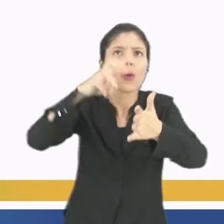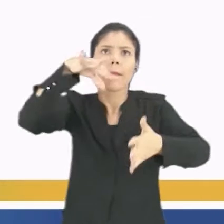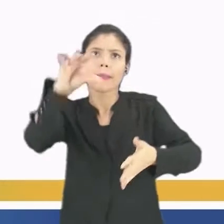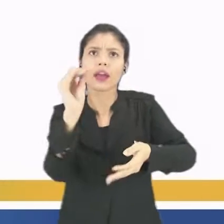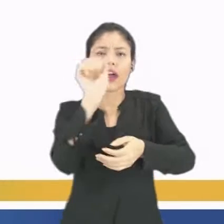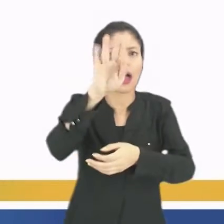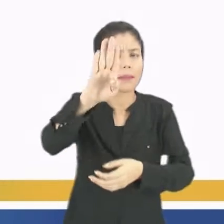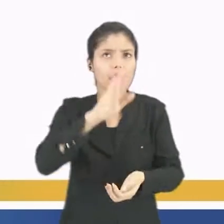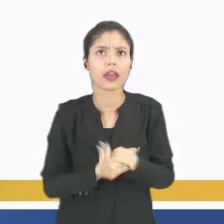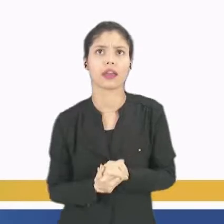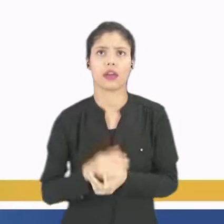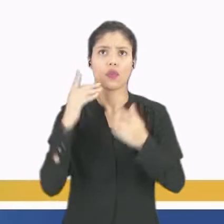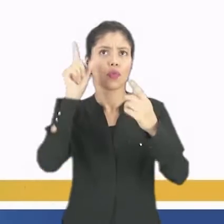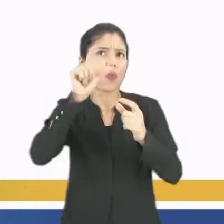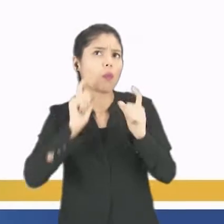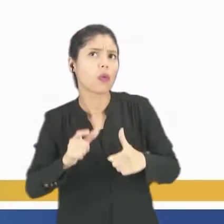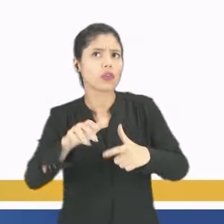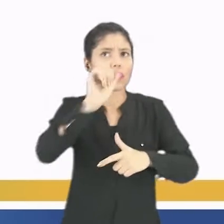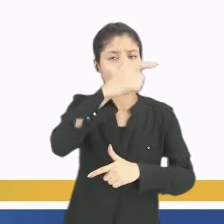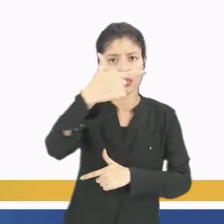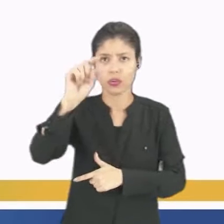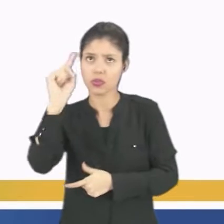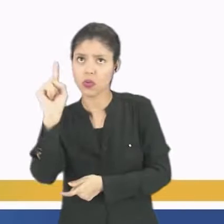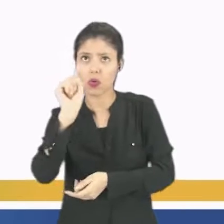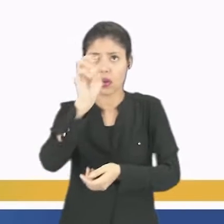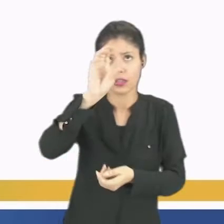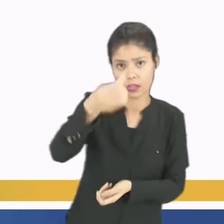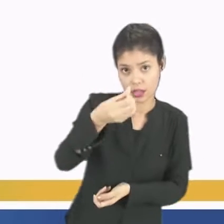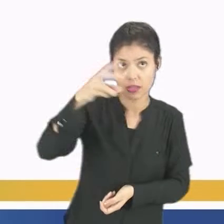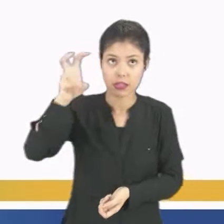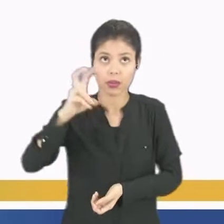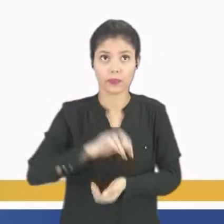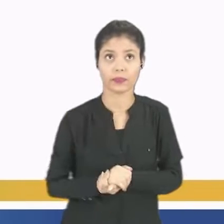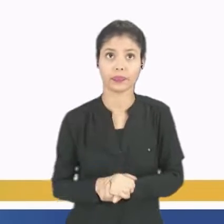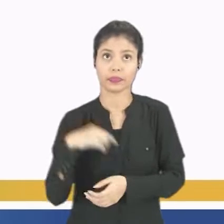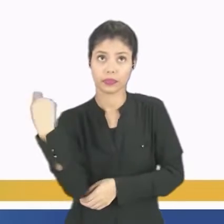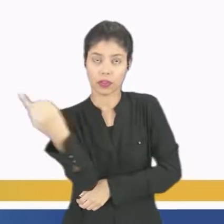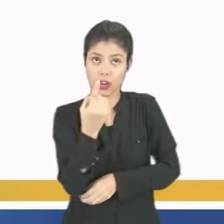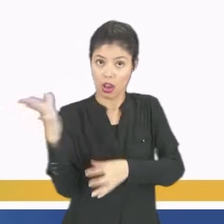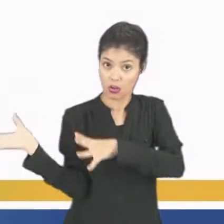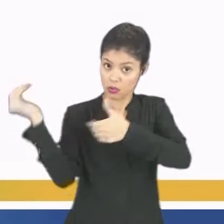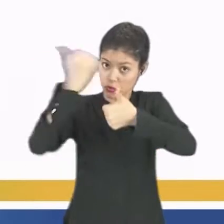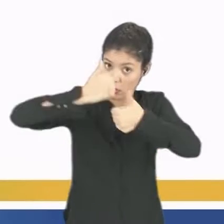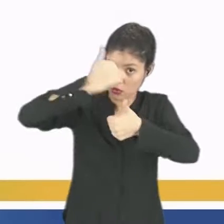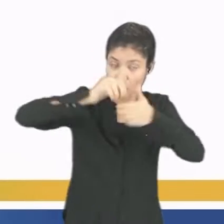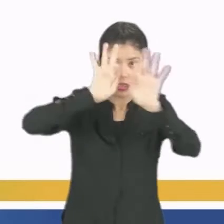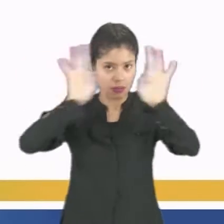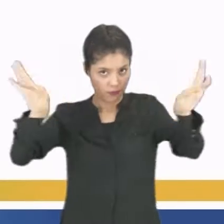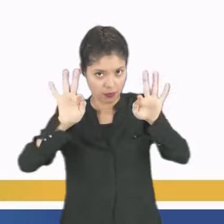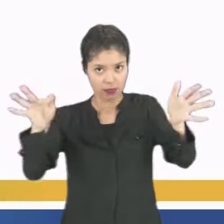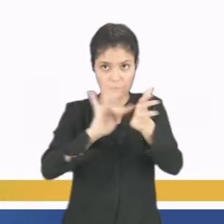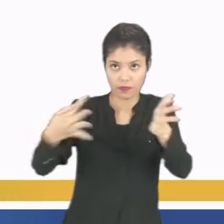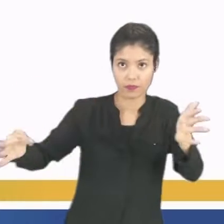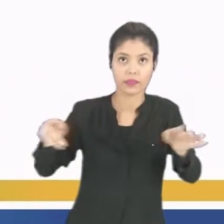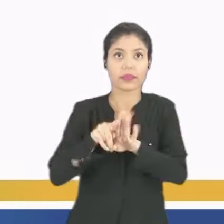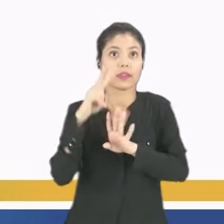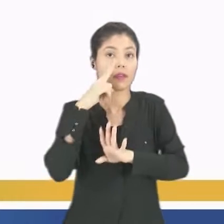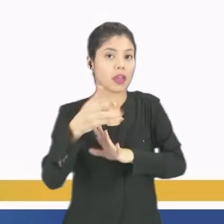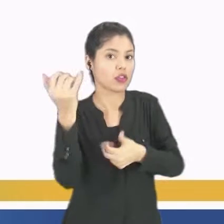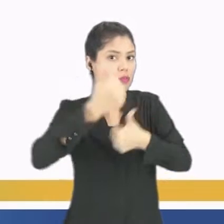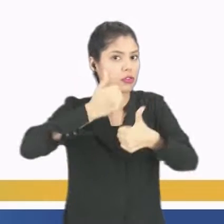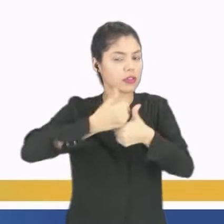segmento AB, onde o A é 2,1 e o B é 6,5. Então, joga na fórmula, como a gente acabou de anunciar, e vamos fazer